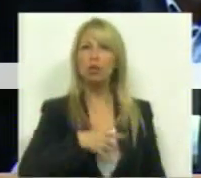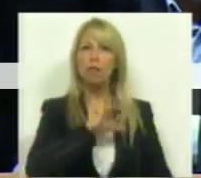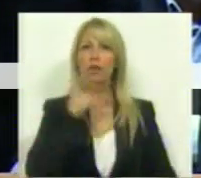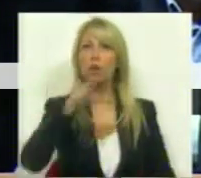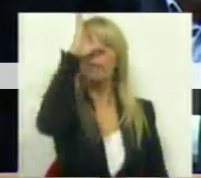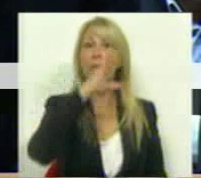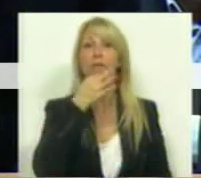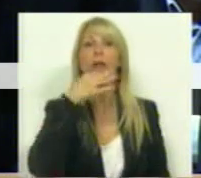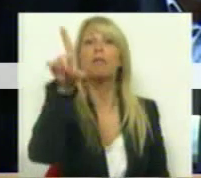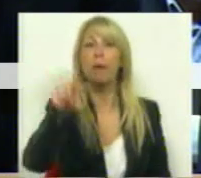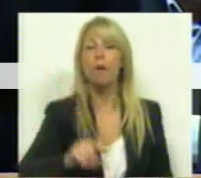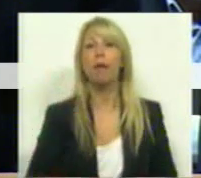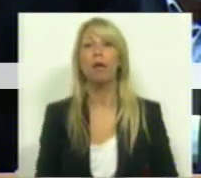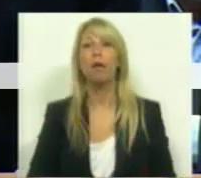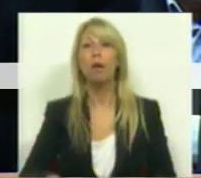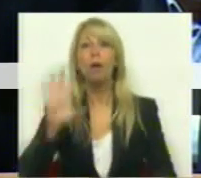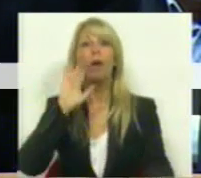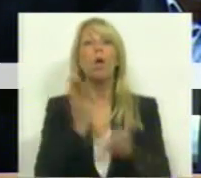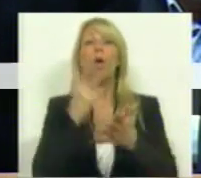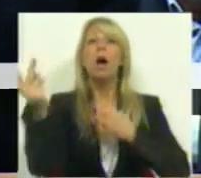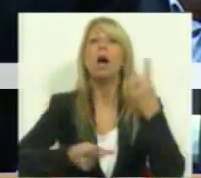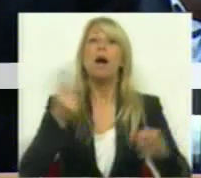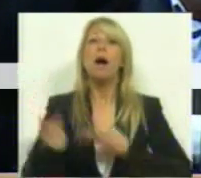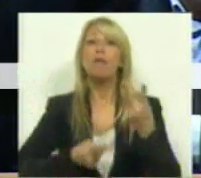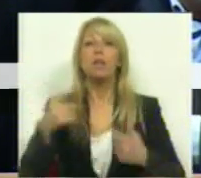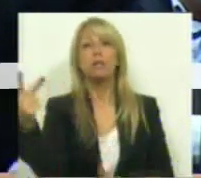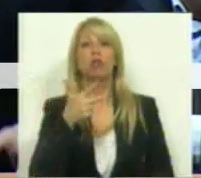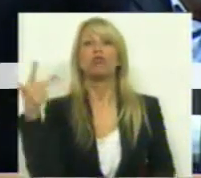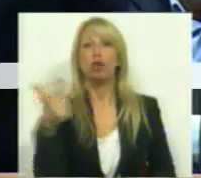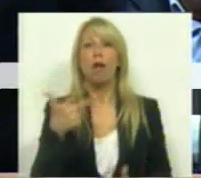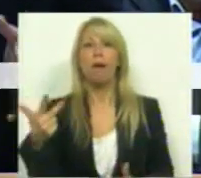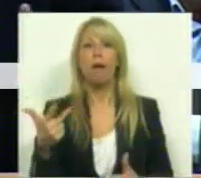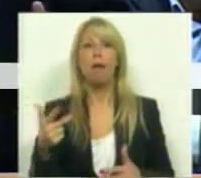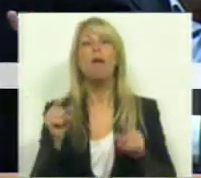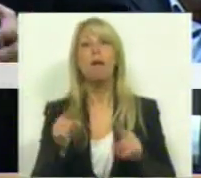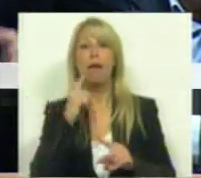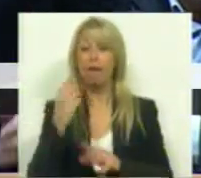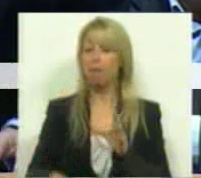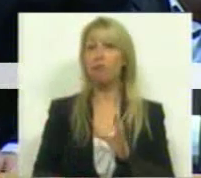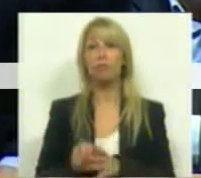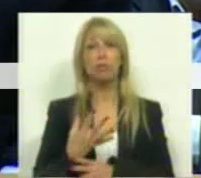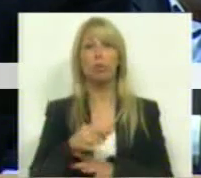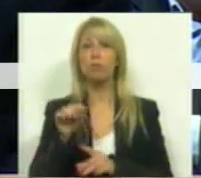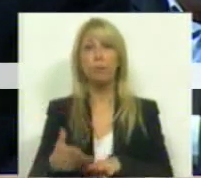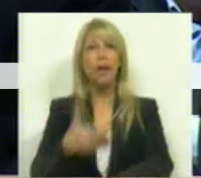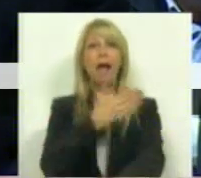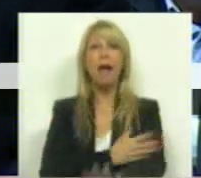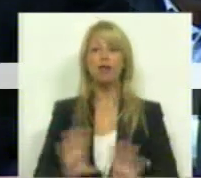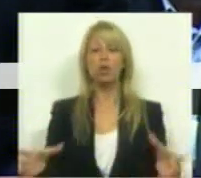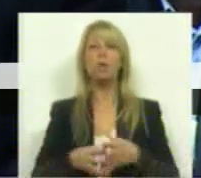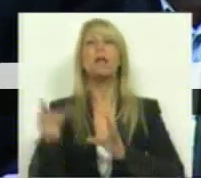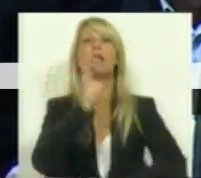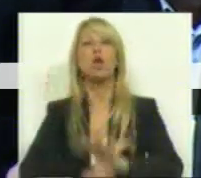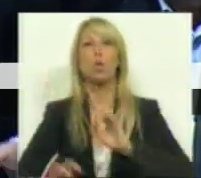falar-lhe também da última avaliação da Troika. Ela surge imediatamente antes deste Conselho